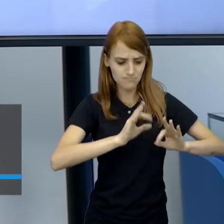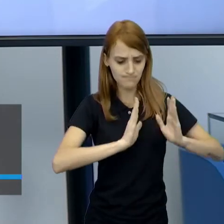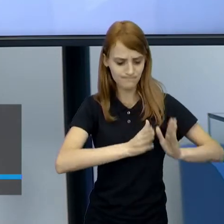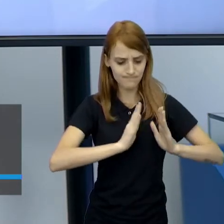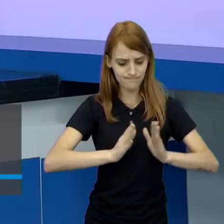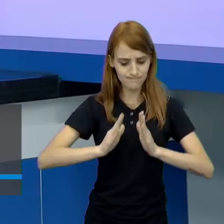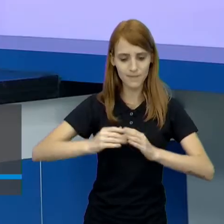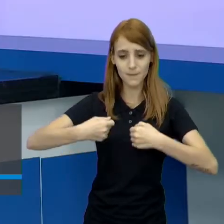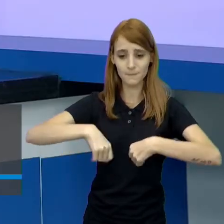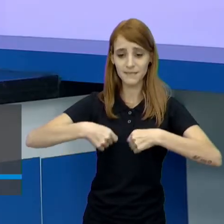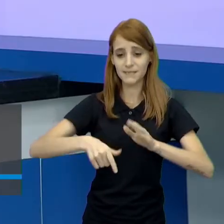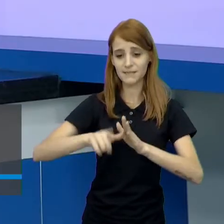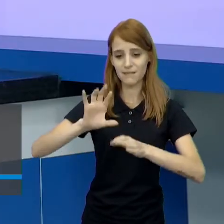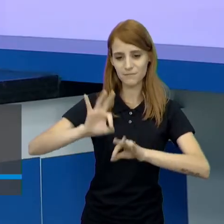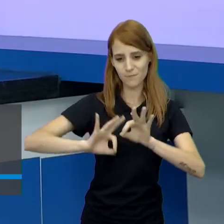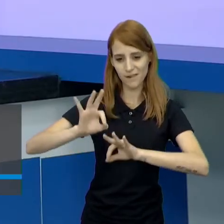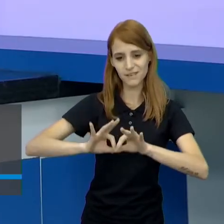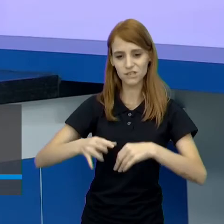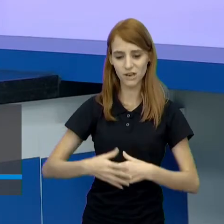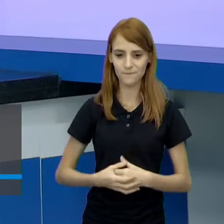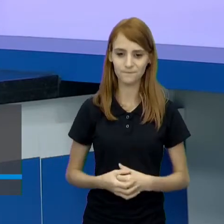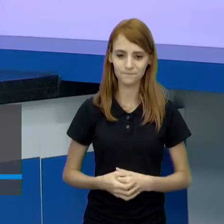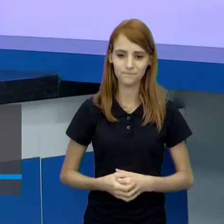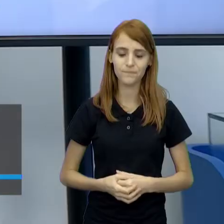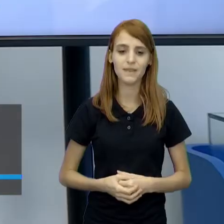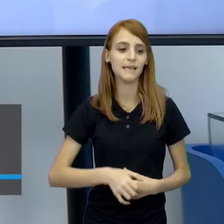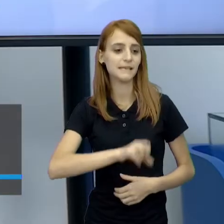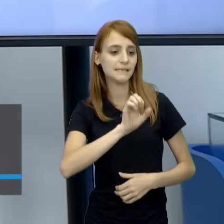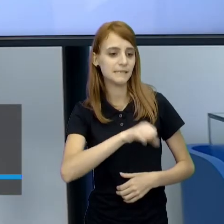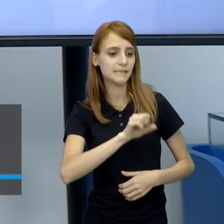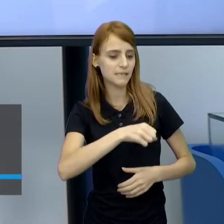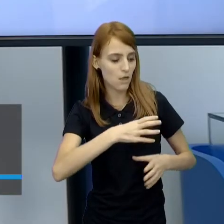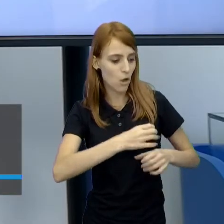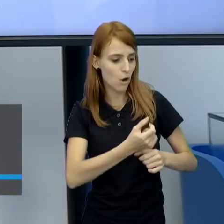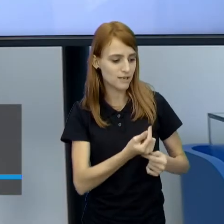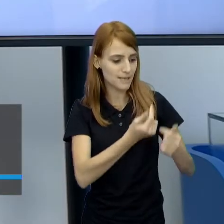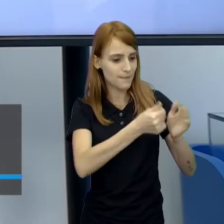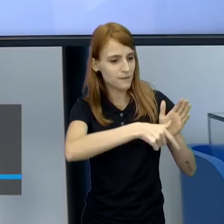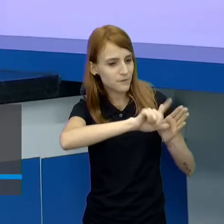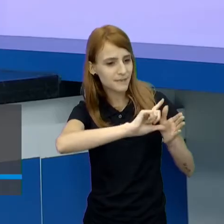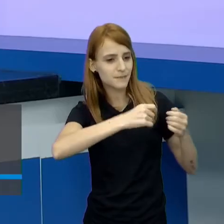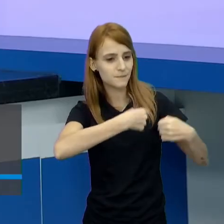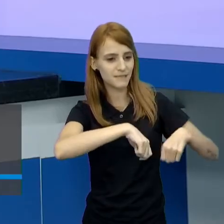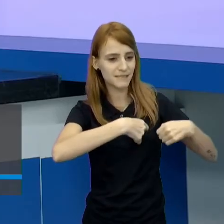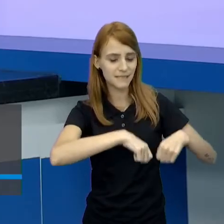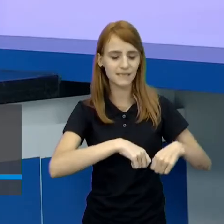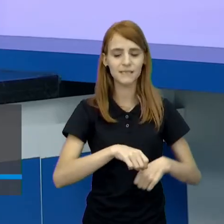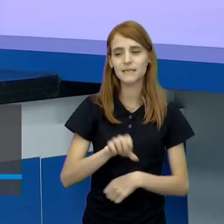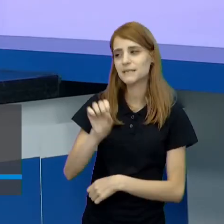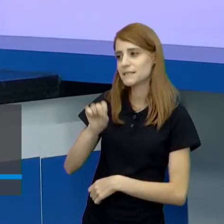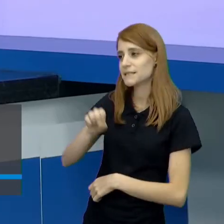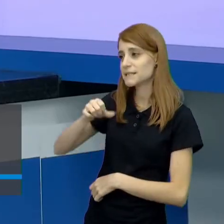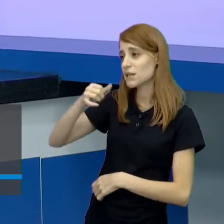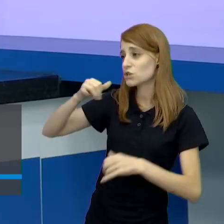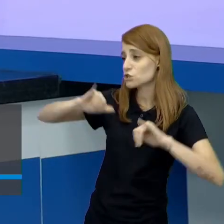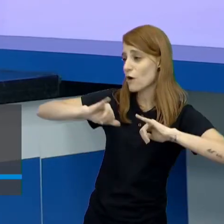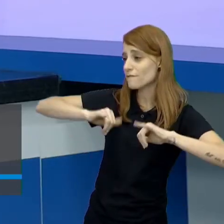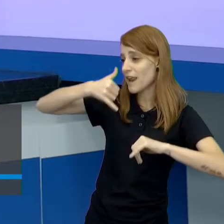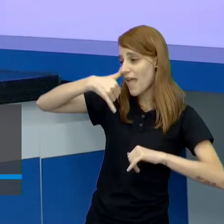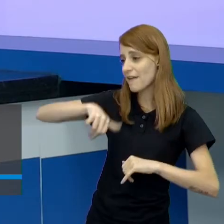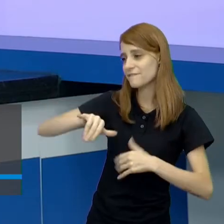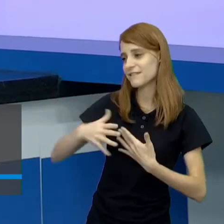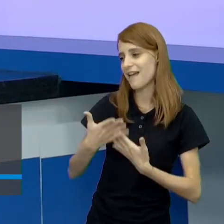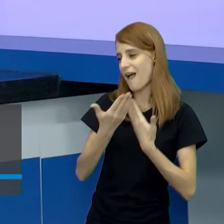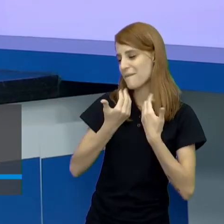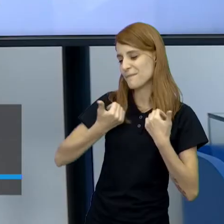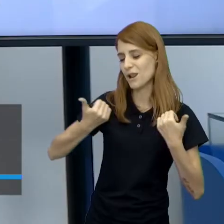isso aí, né? Precisa desse planejamento e desse orçamento prévio para tudo. Para não sofrer mais, né? Assim, a gente dá